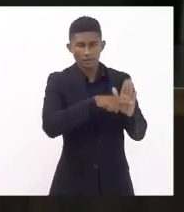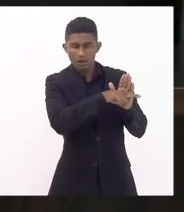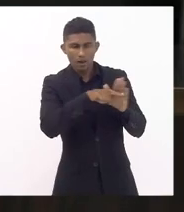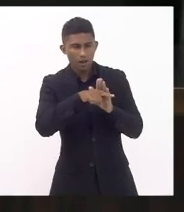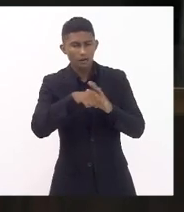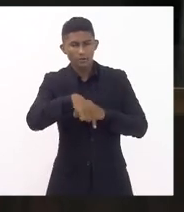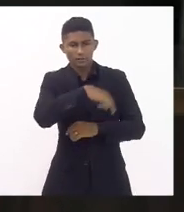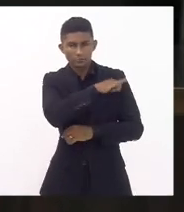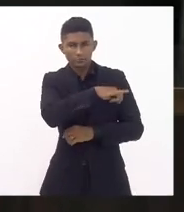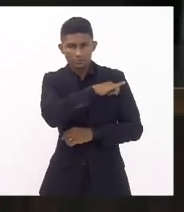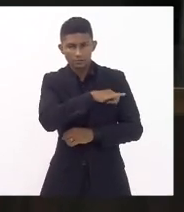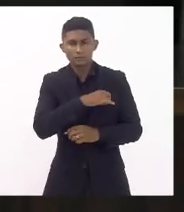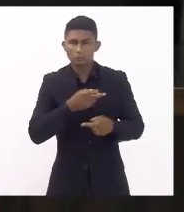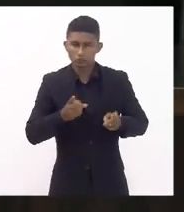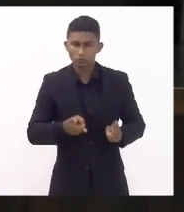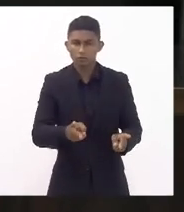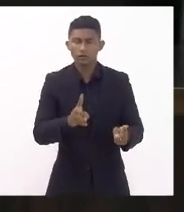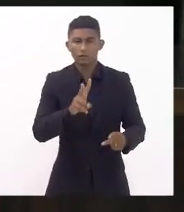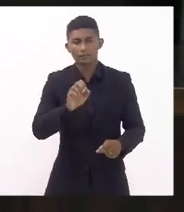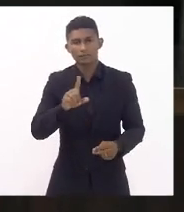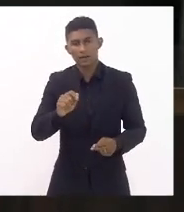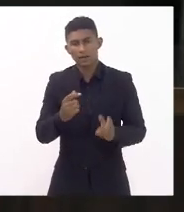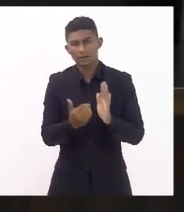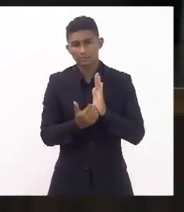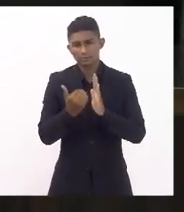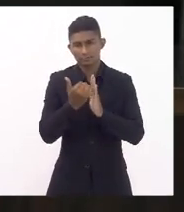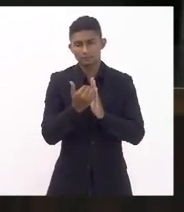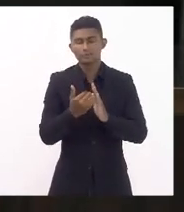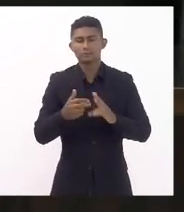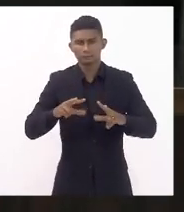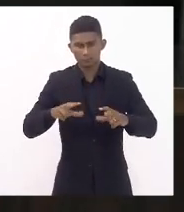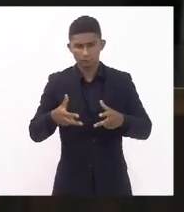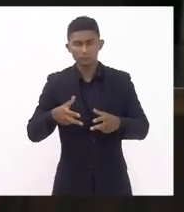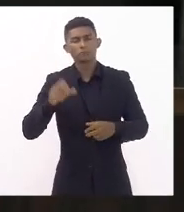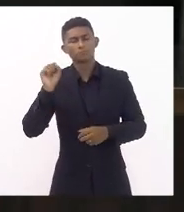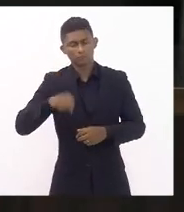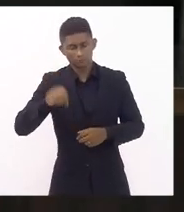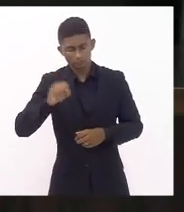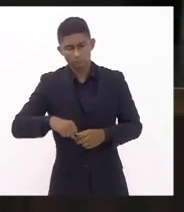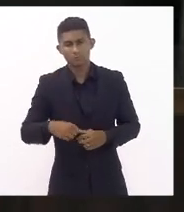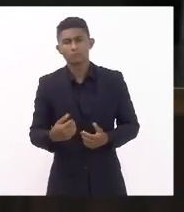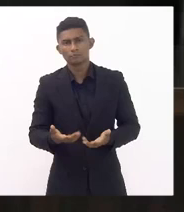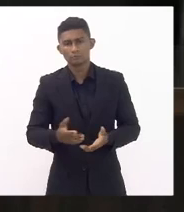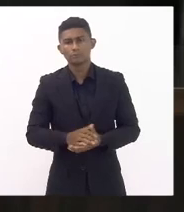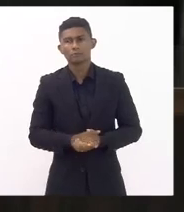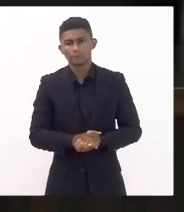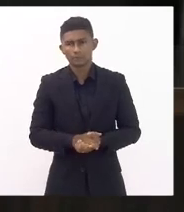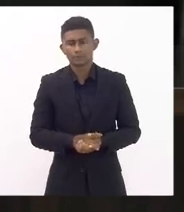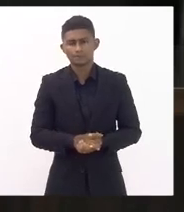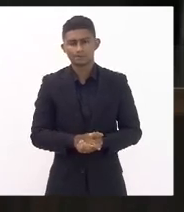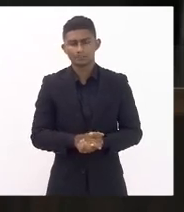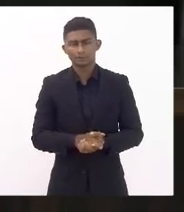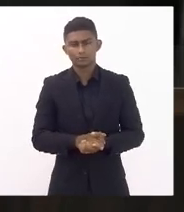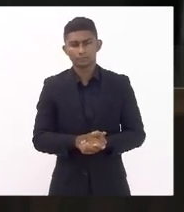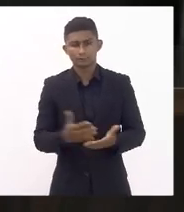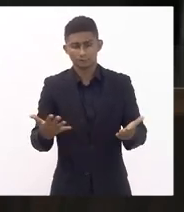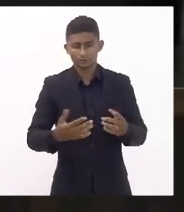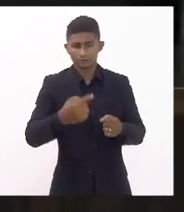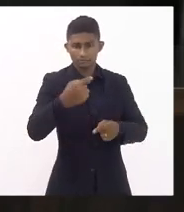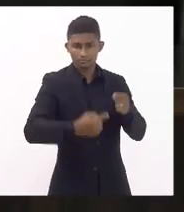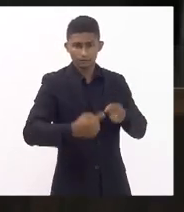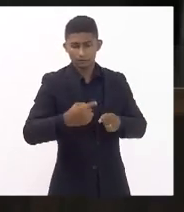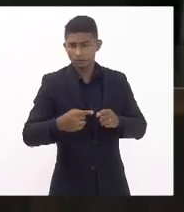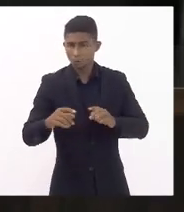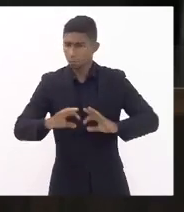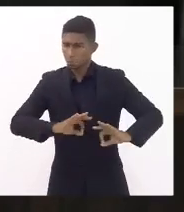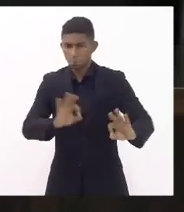outras providências. Parecer da Comissão de Indicação Legislativa. Favorável, relator, deputado Eurico Júnior. Em discussão, não havendo